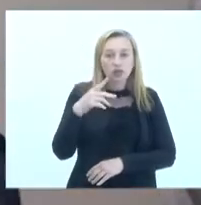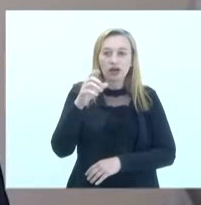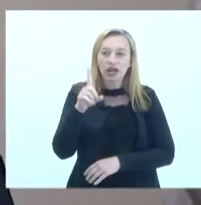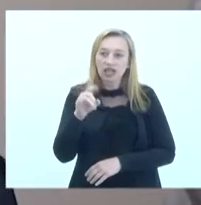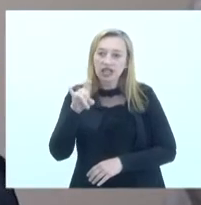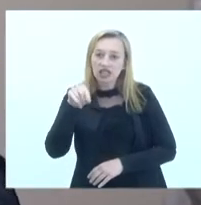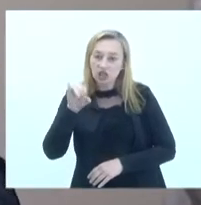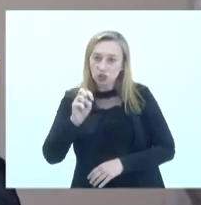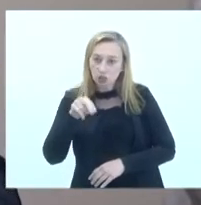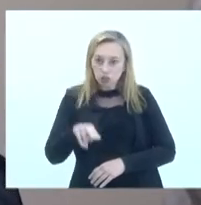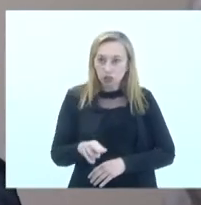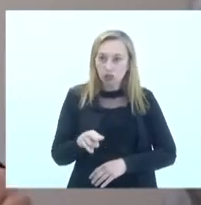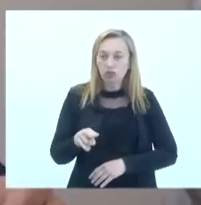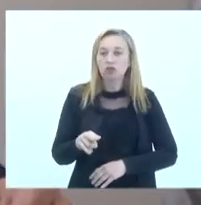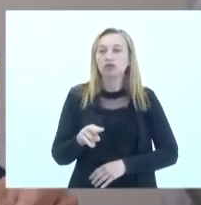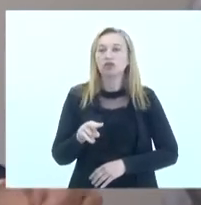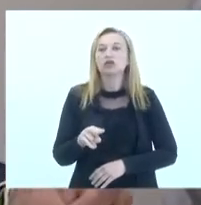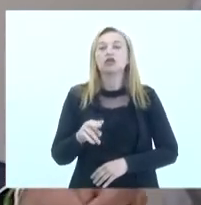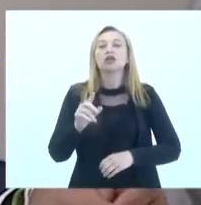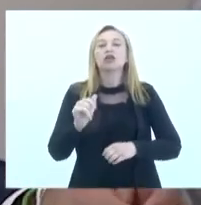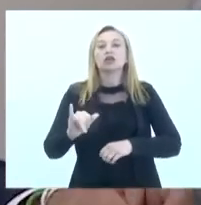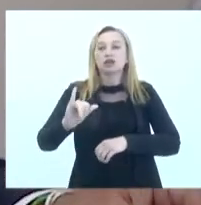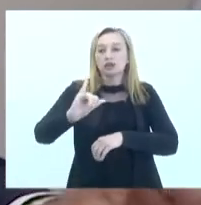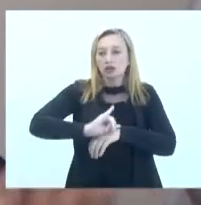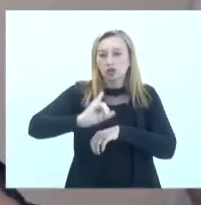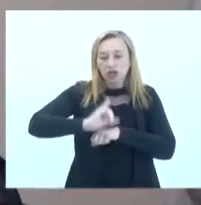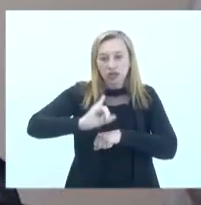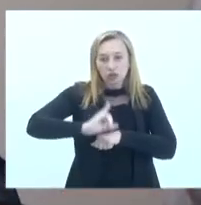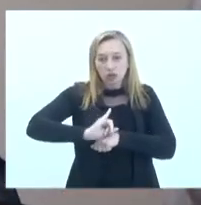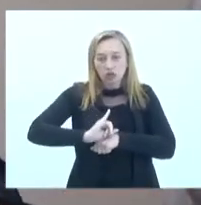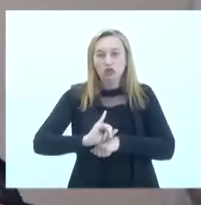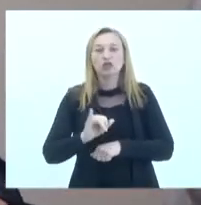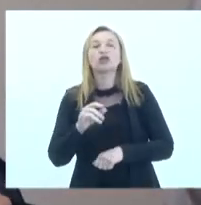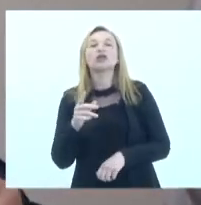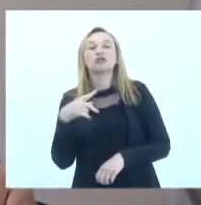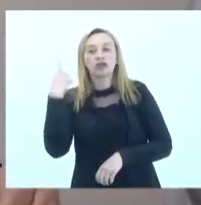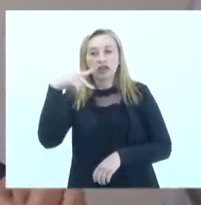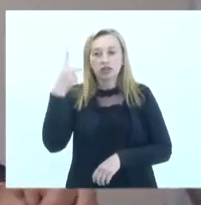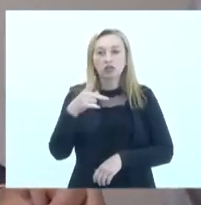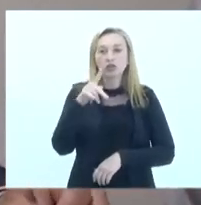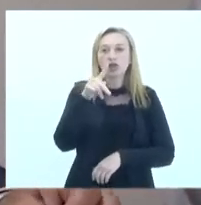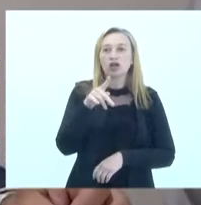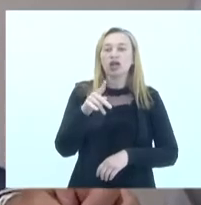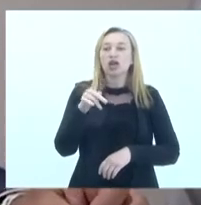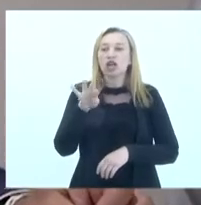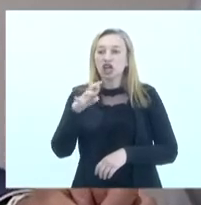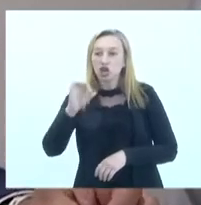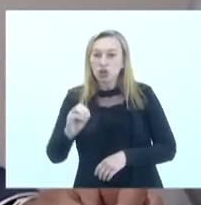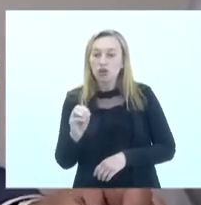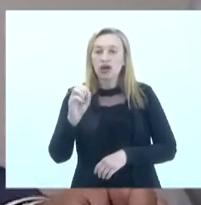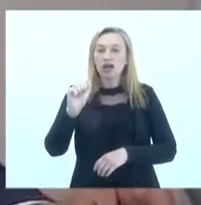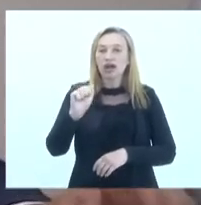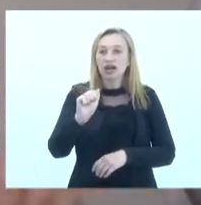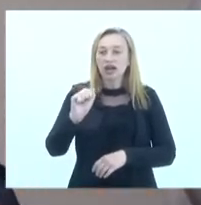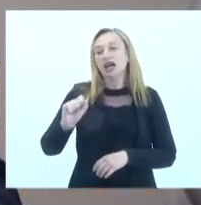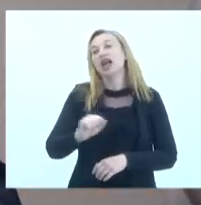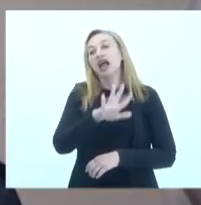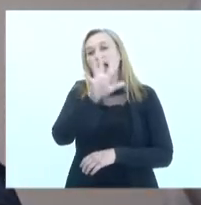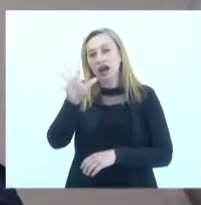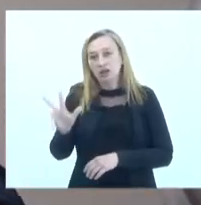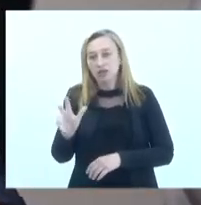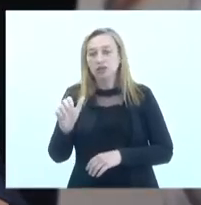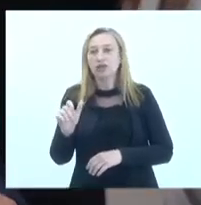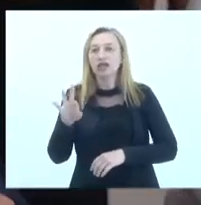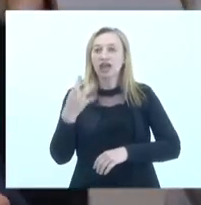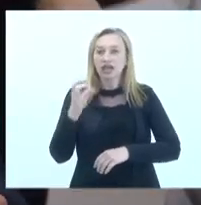Ednilson Vampirinho, de Volta Redonda. Vereador de Rio Claro, Fernando Silva. Vereador de Rio Claro,